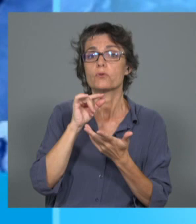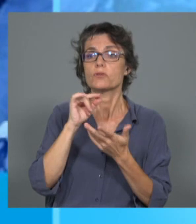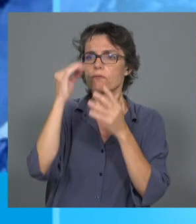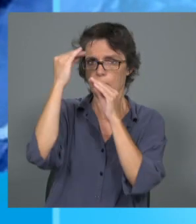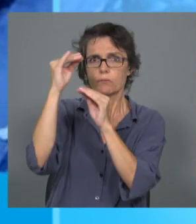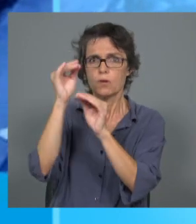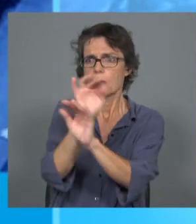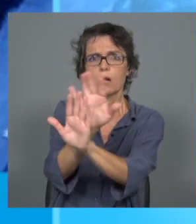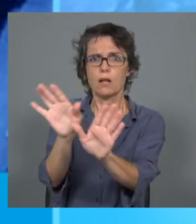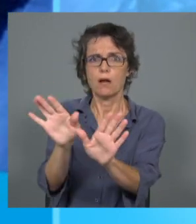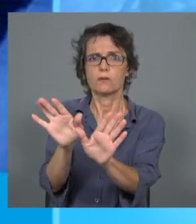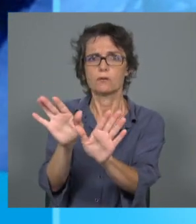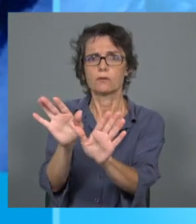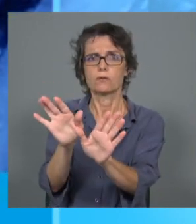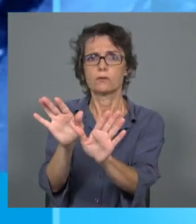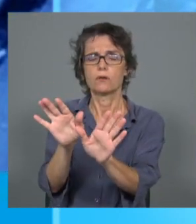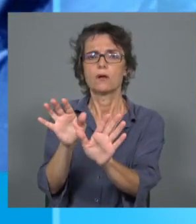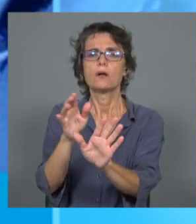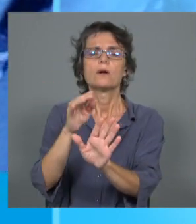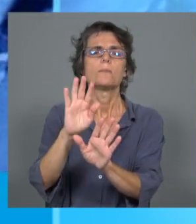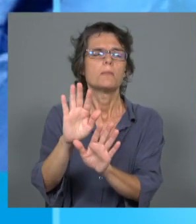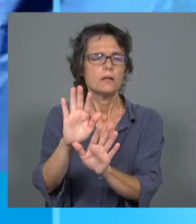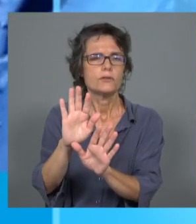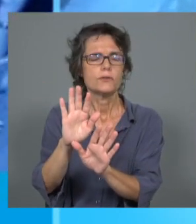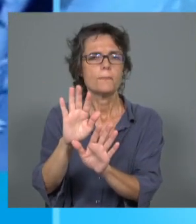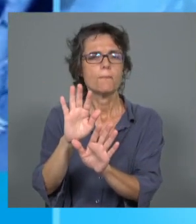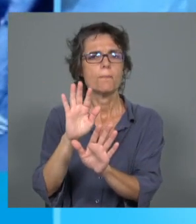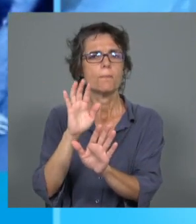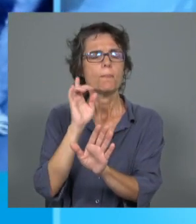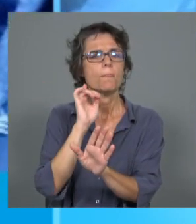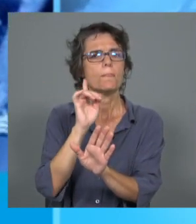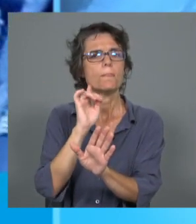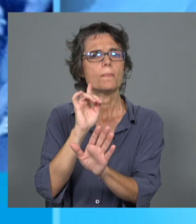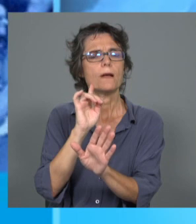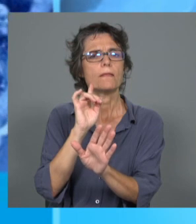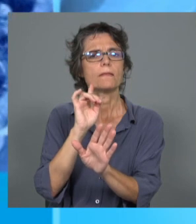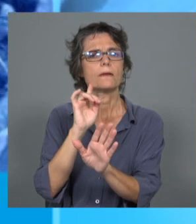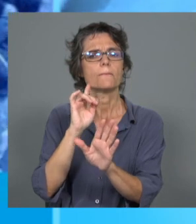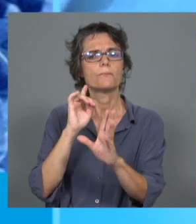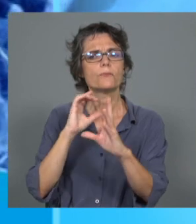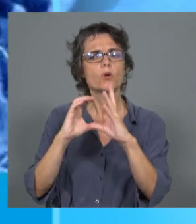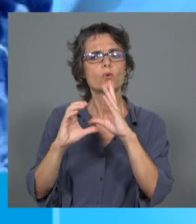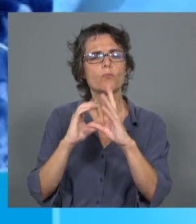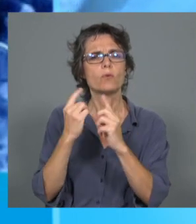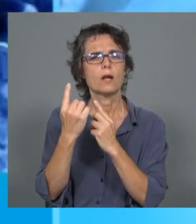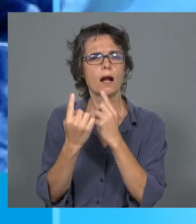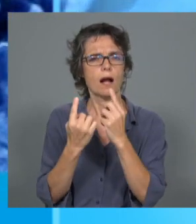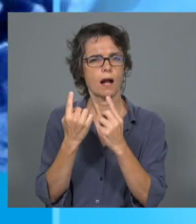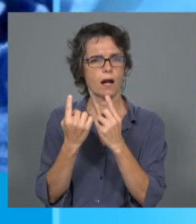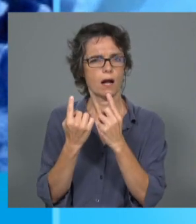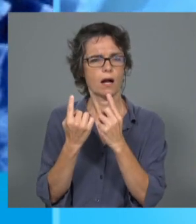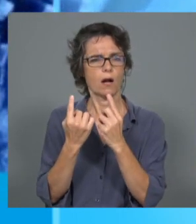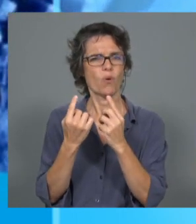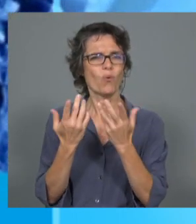conhecido, o importante é transmitir alguma coisa que não seja